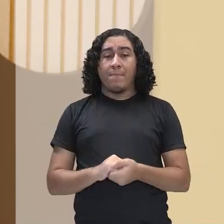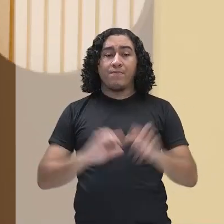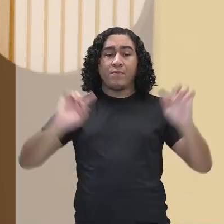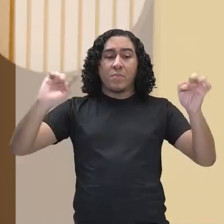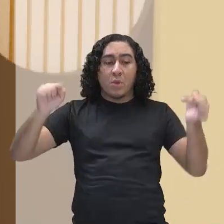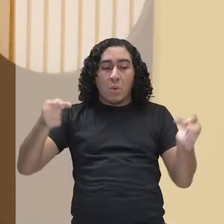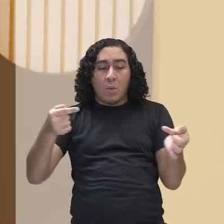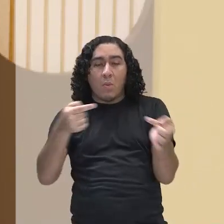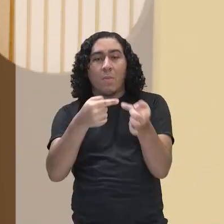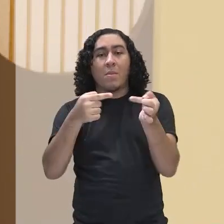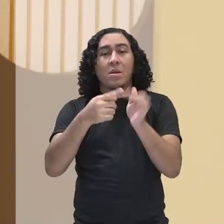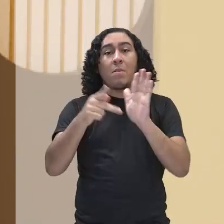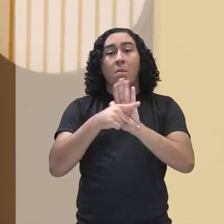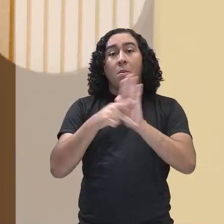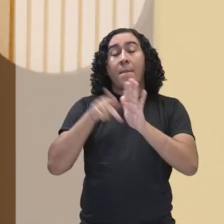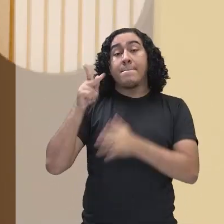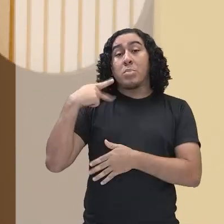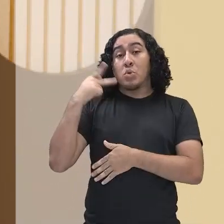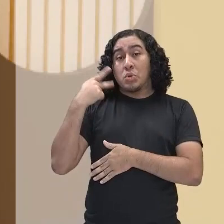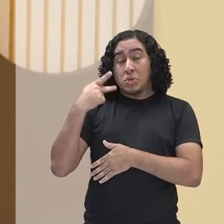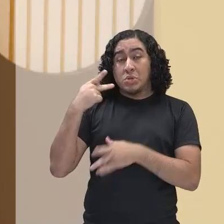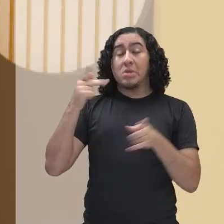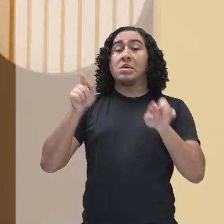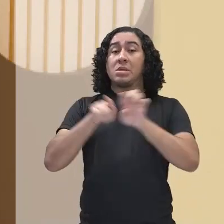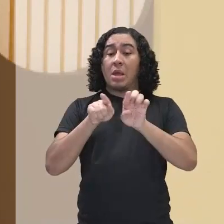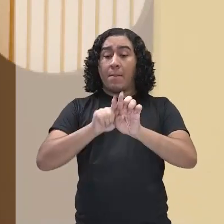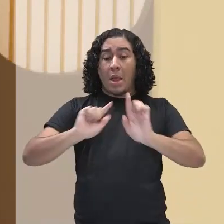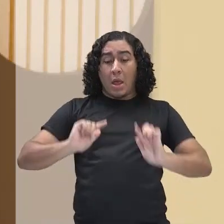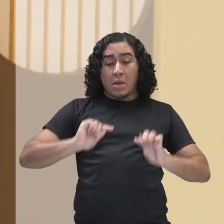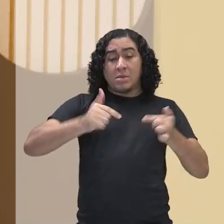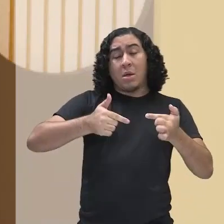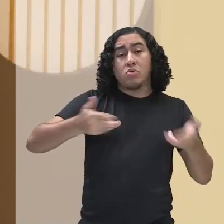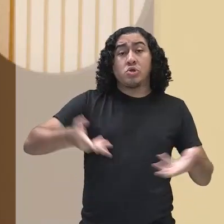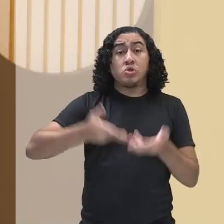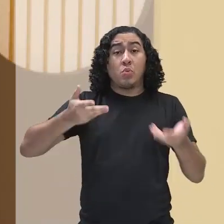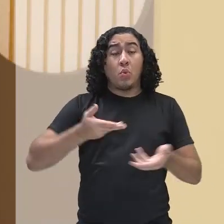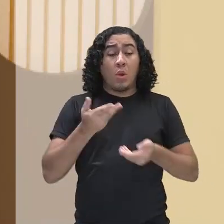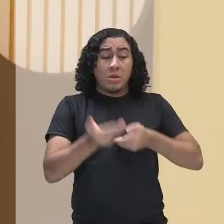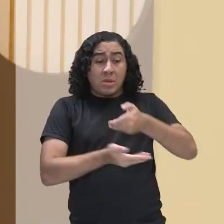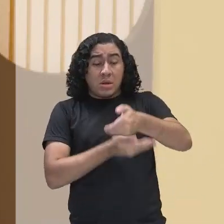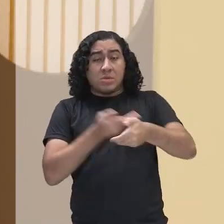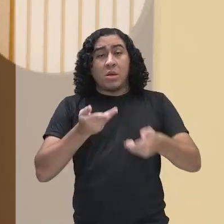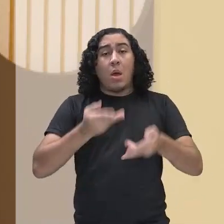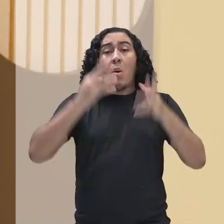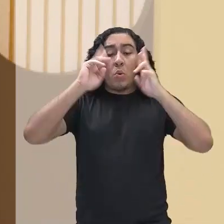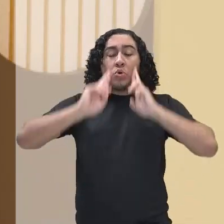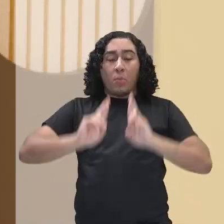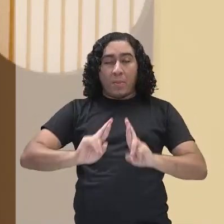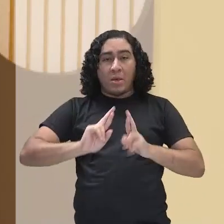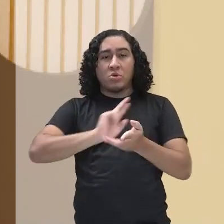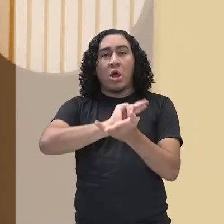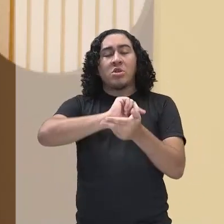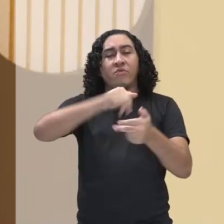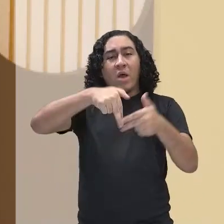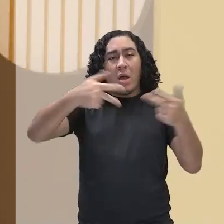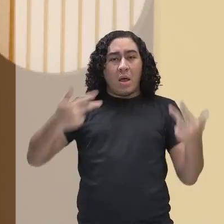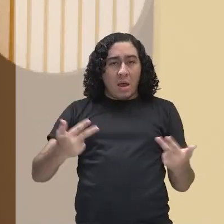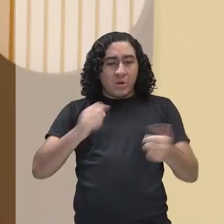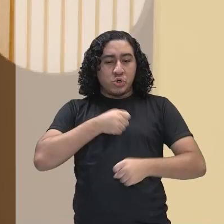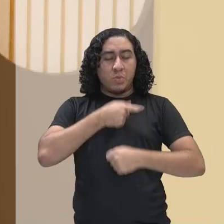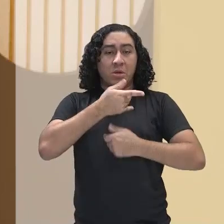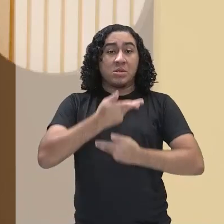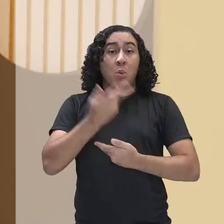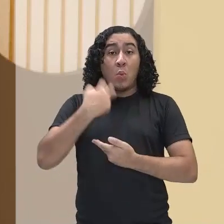né, às políticas e práticas que vão estimular essa interação, a compreensão, o respeito entre as manifestações,